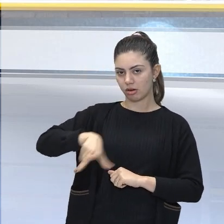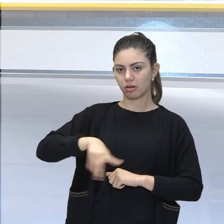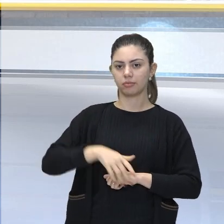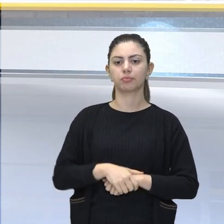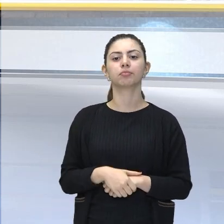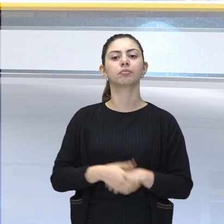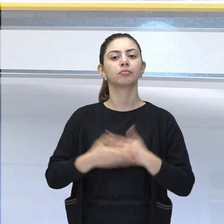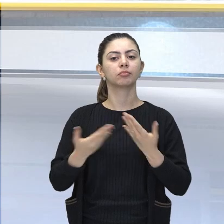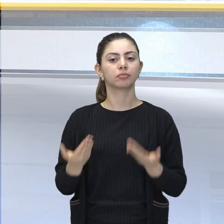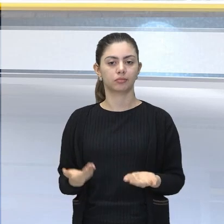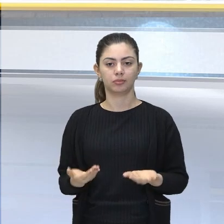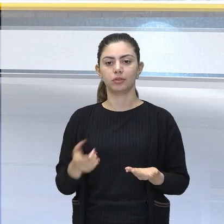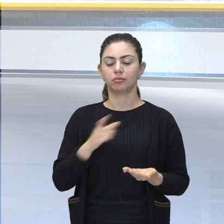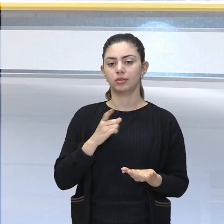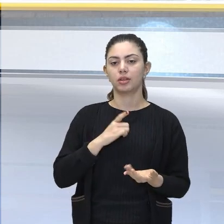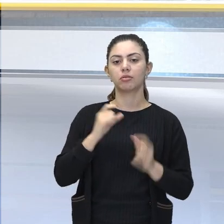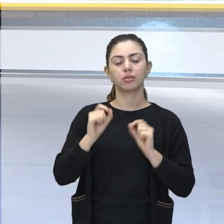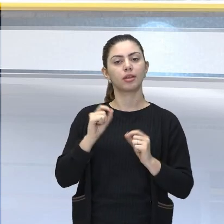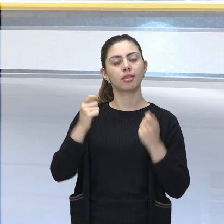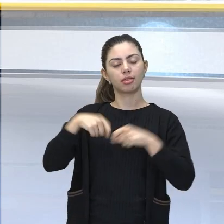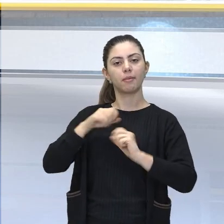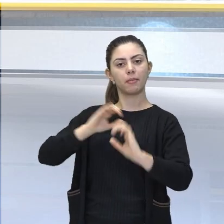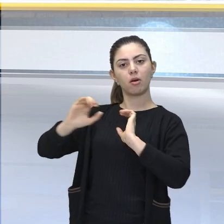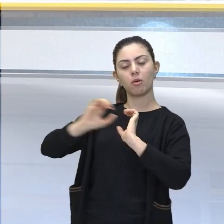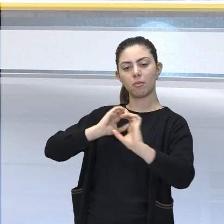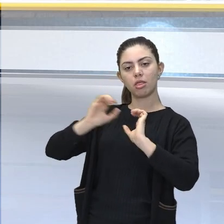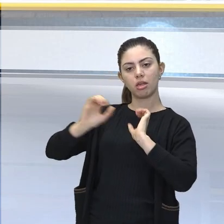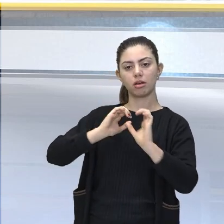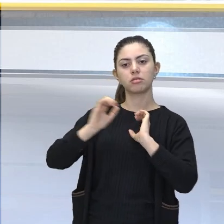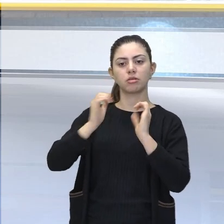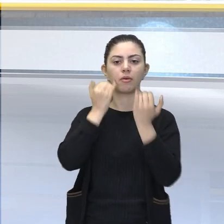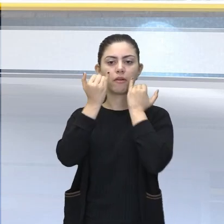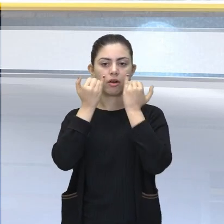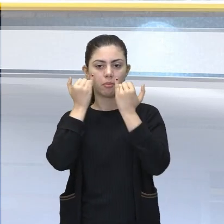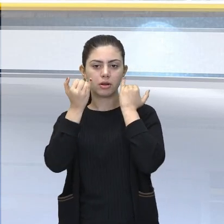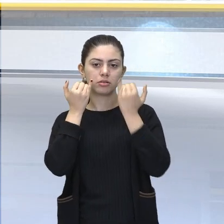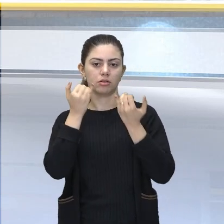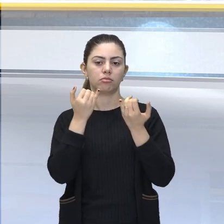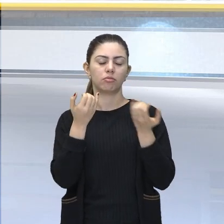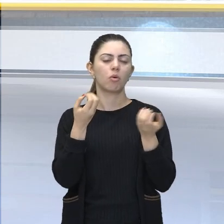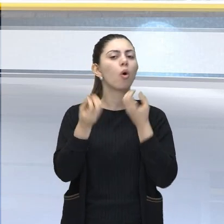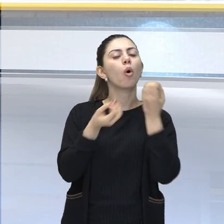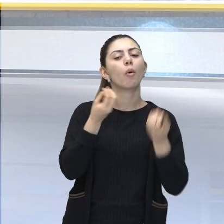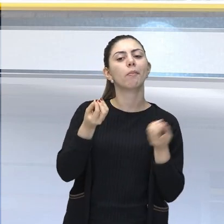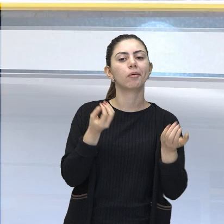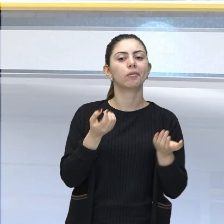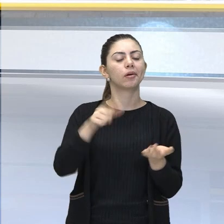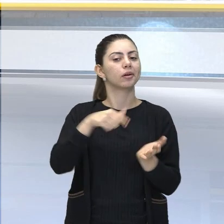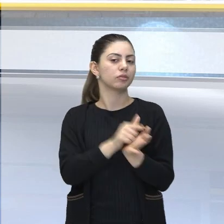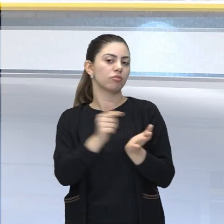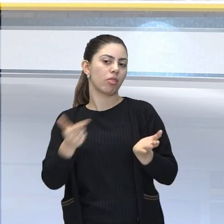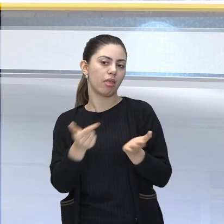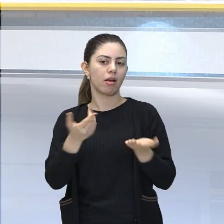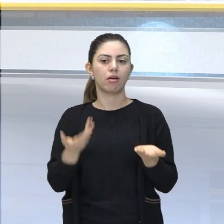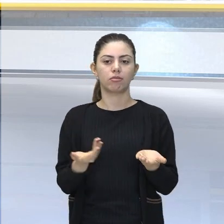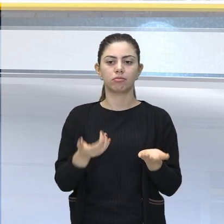veiculado nos meios de comunicação. Onde esses meios de comunicação? Nos